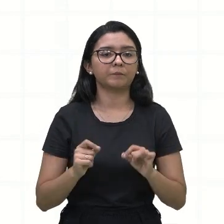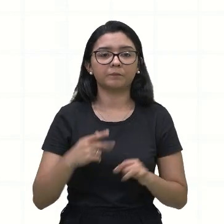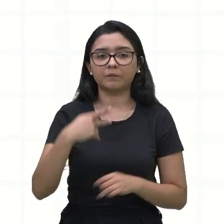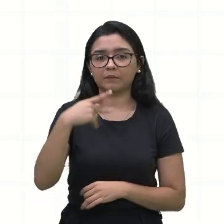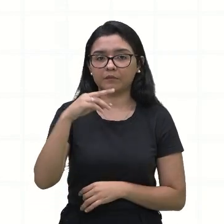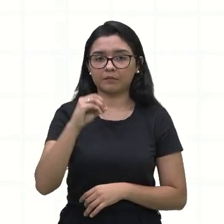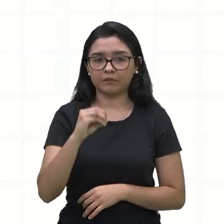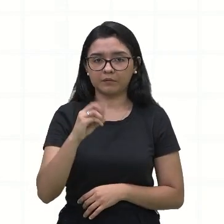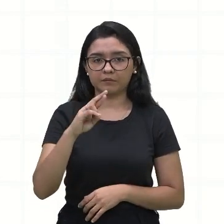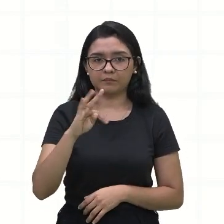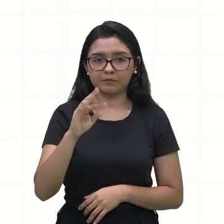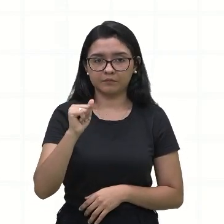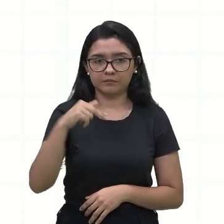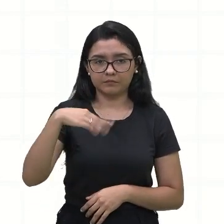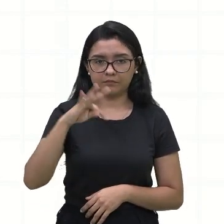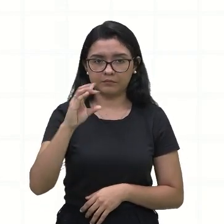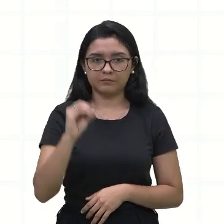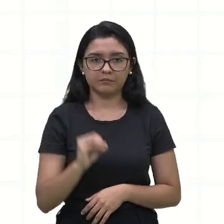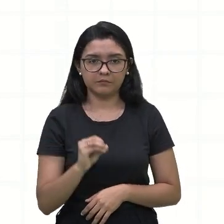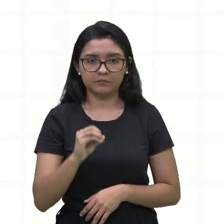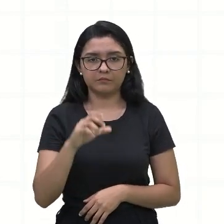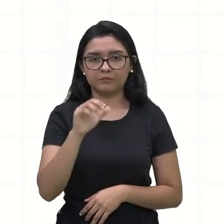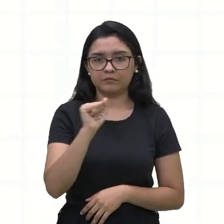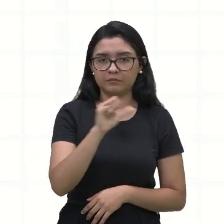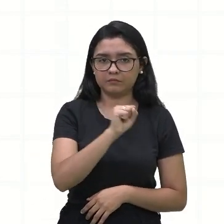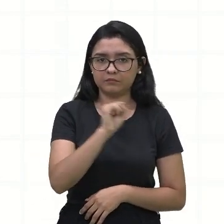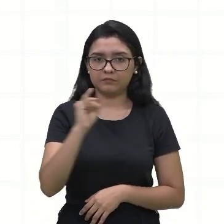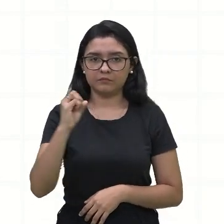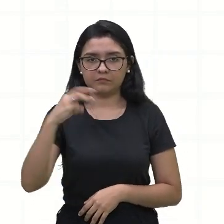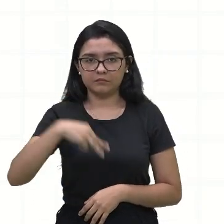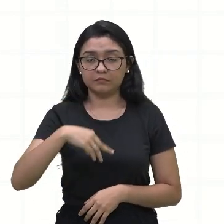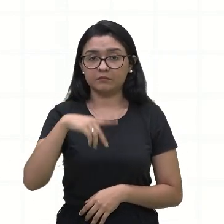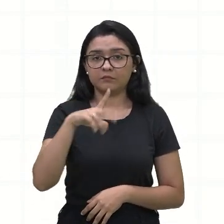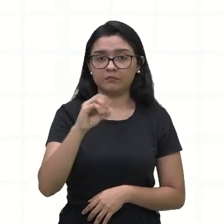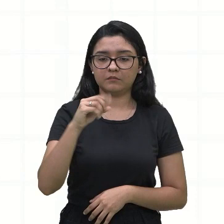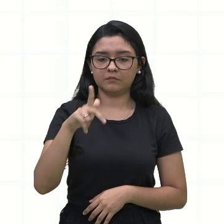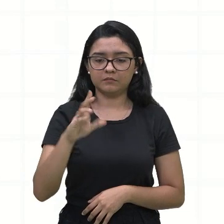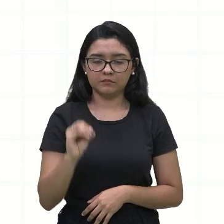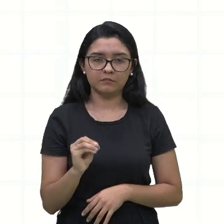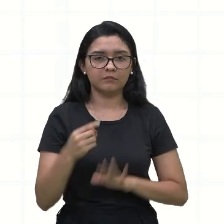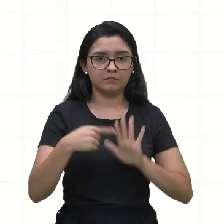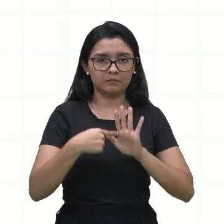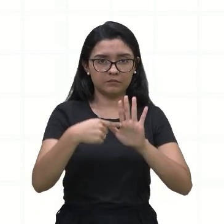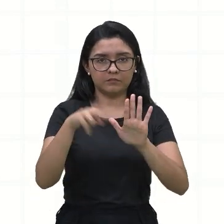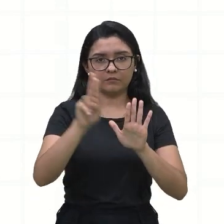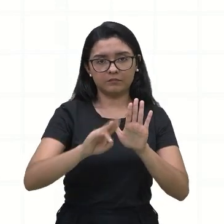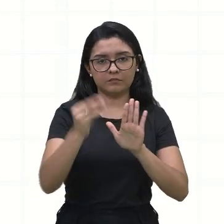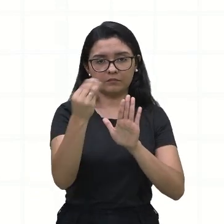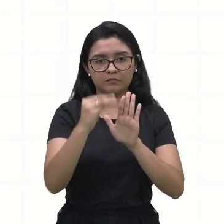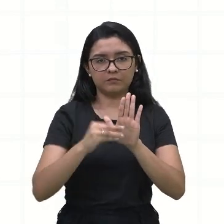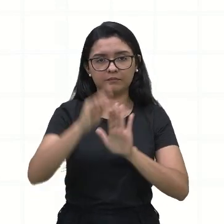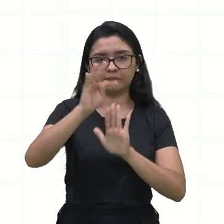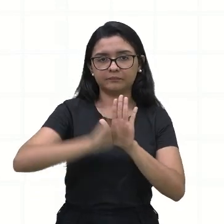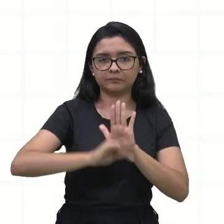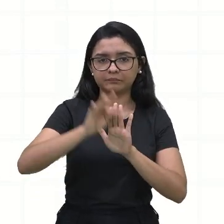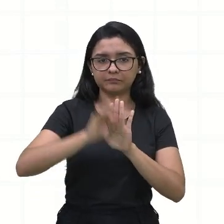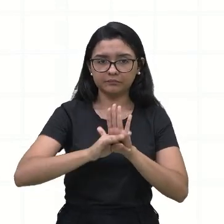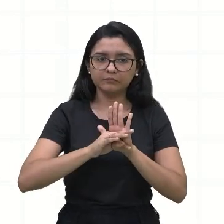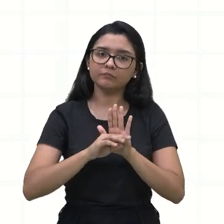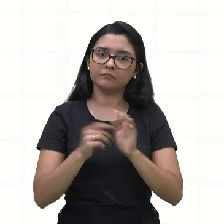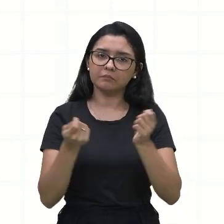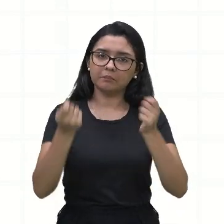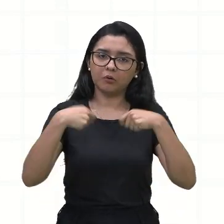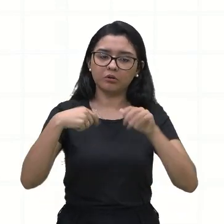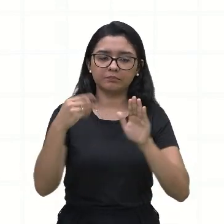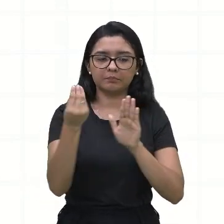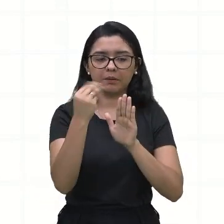portanto, assim, logo, ele vai trazer esse conectivo. Qualquer um desses conectivos que eu falei aqui, ó,